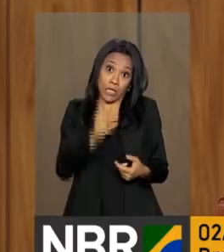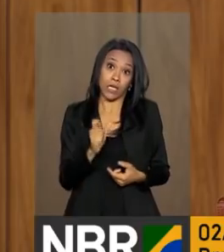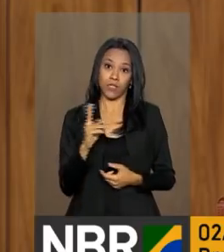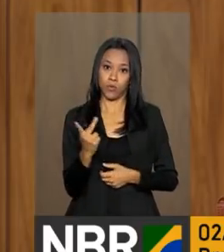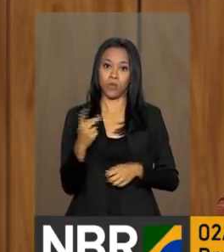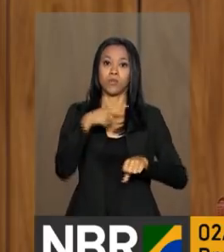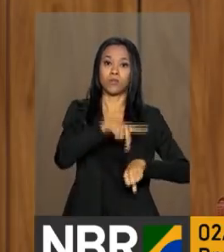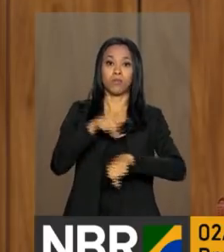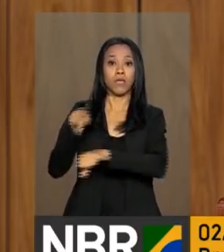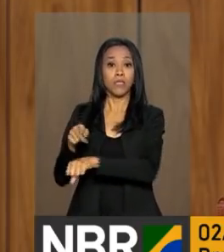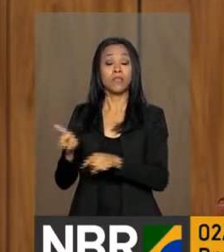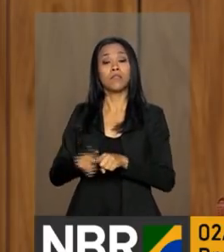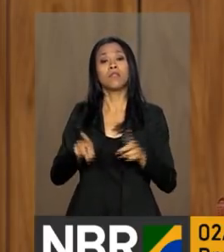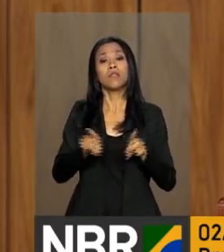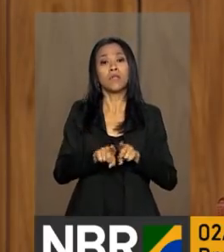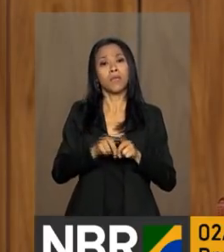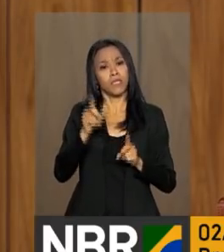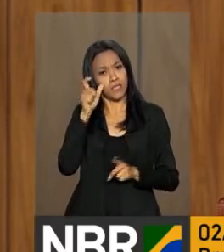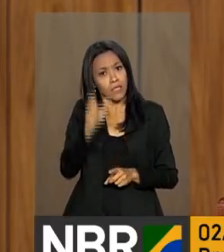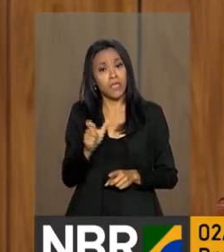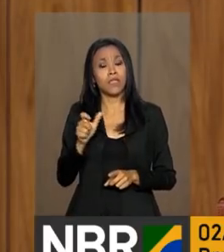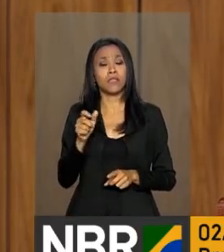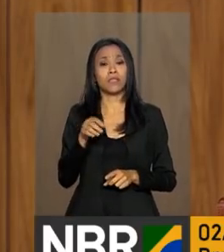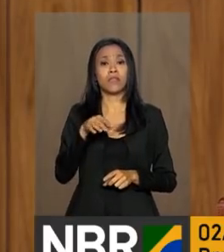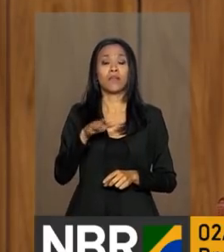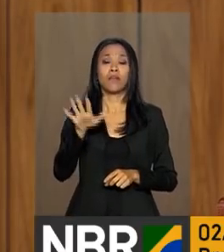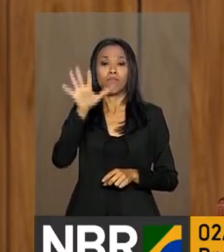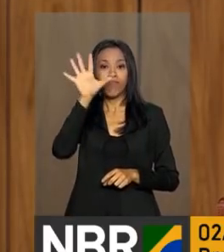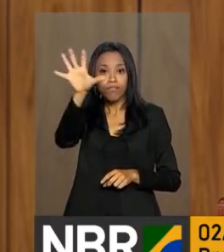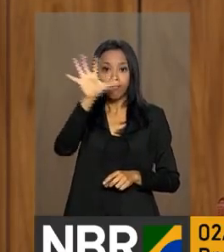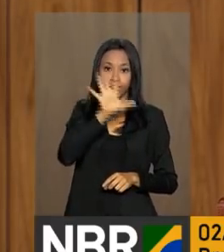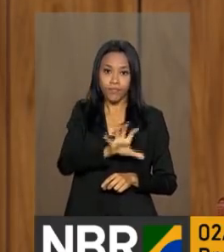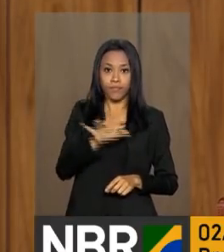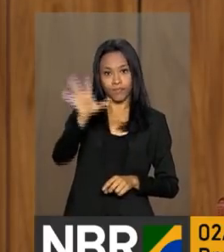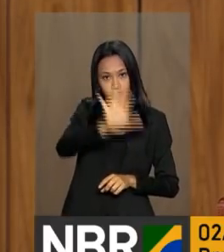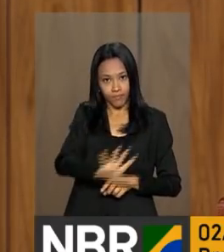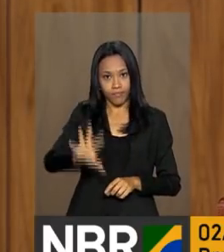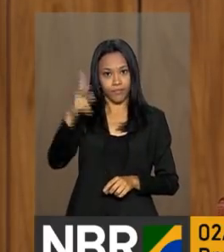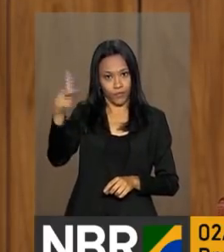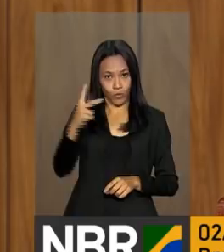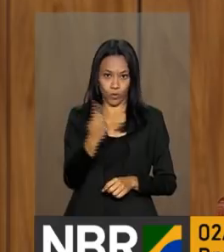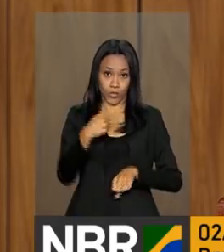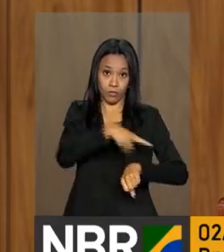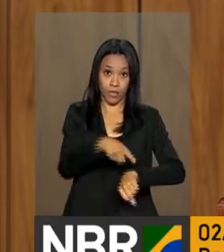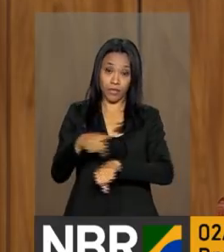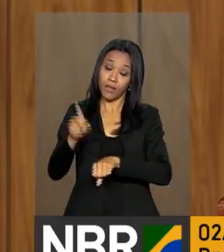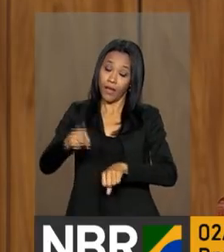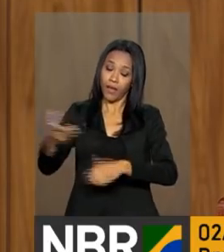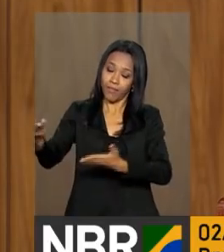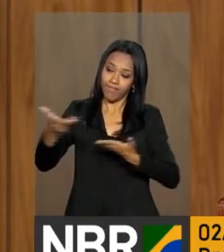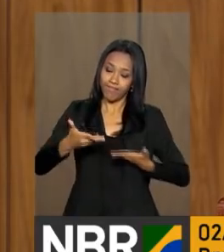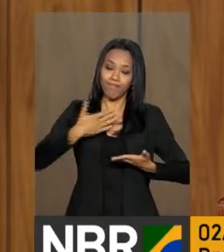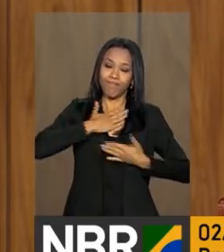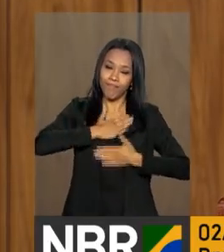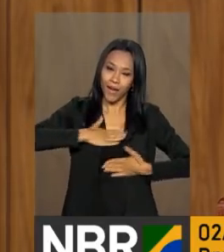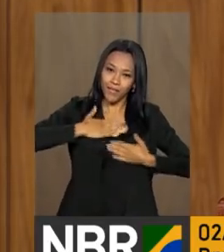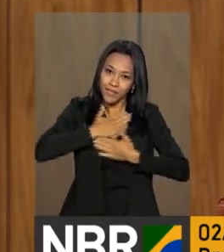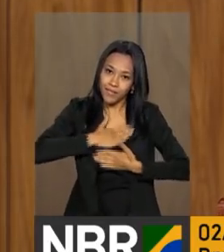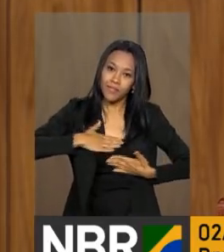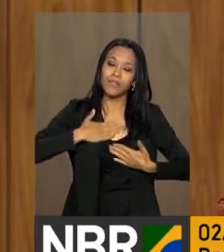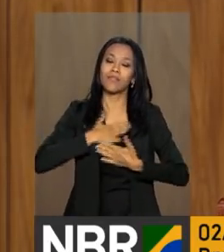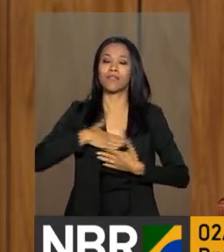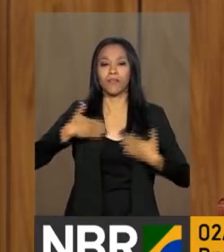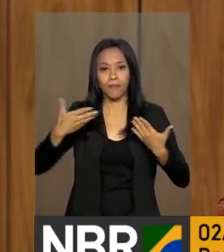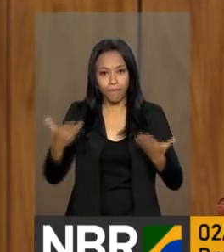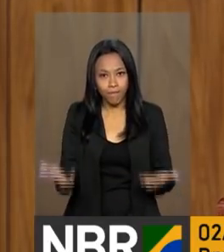e questões regionais. Portanto, é mais uma vez com grande prazer que eu reitero a nossa